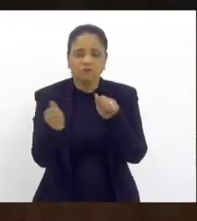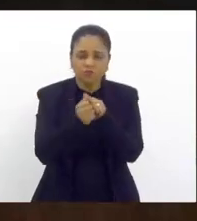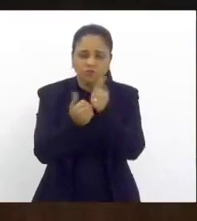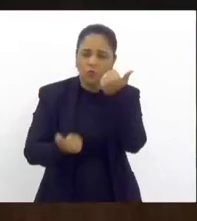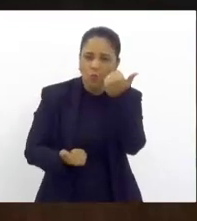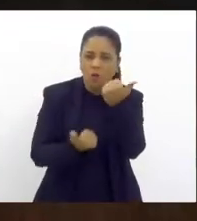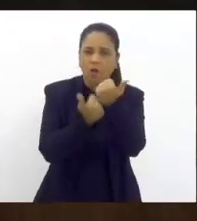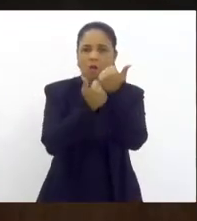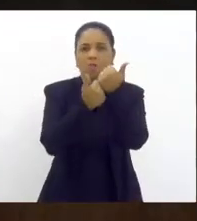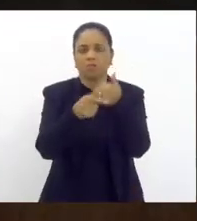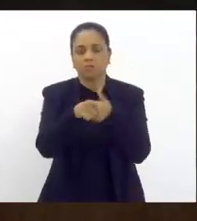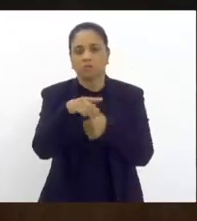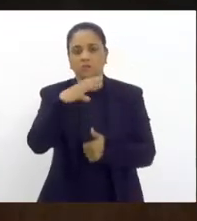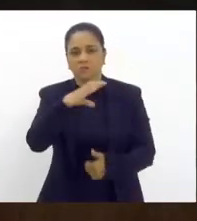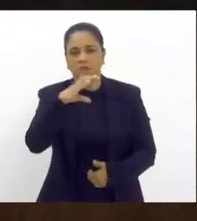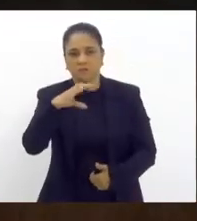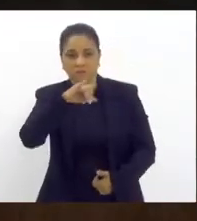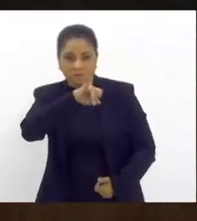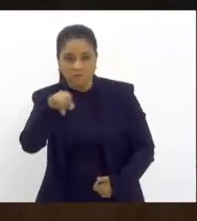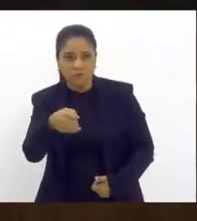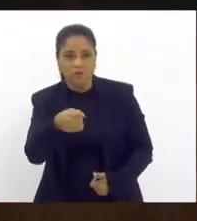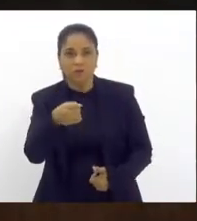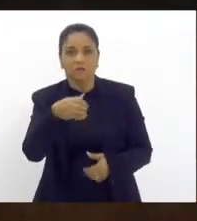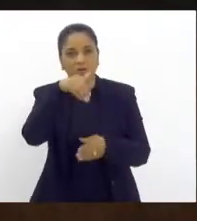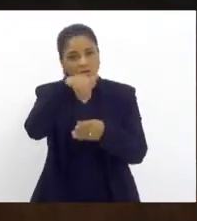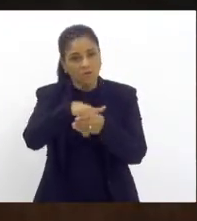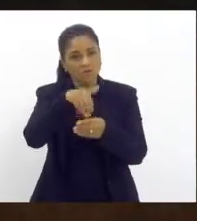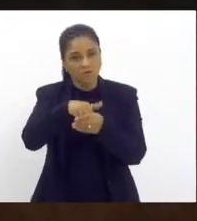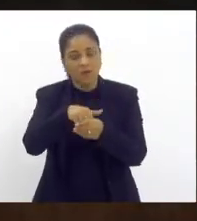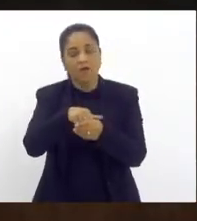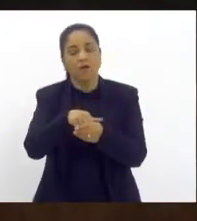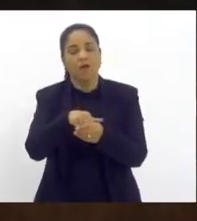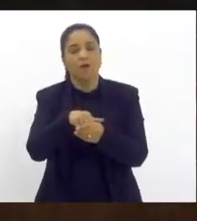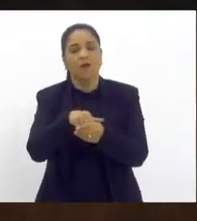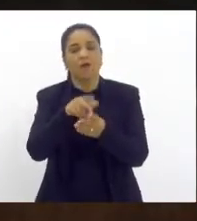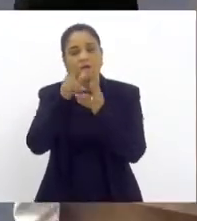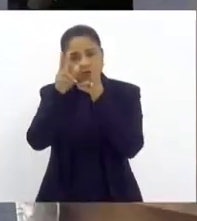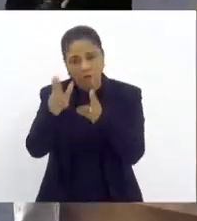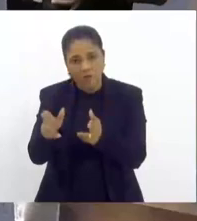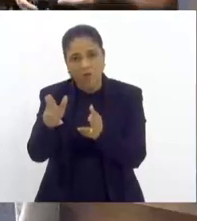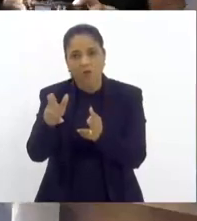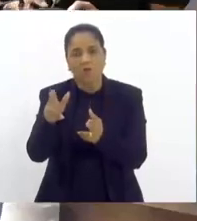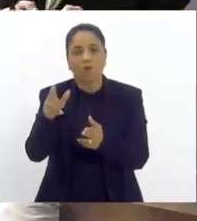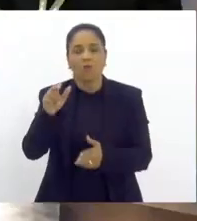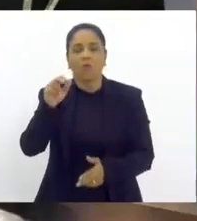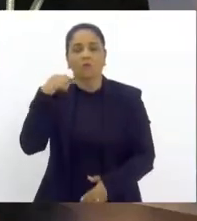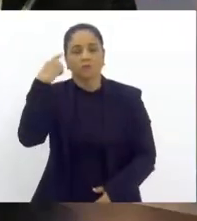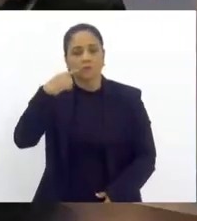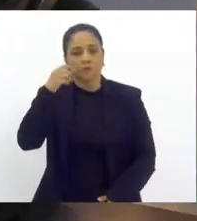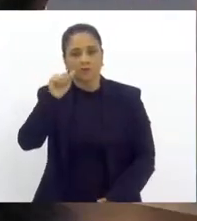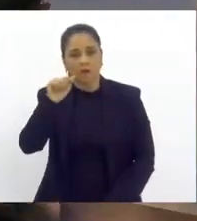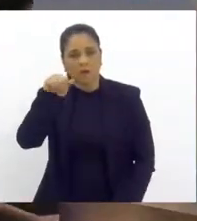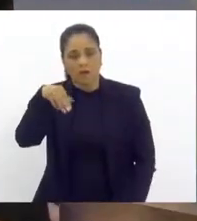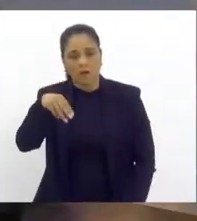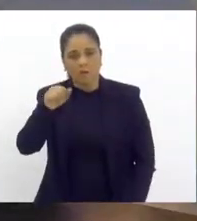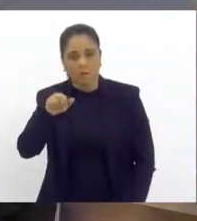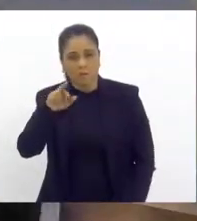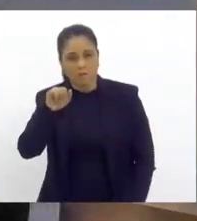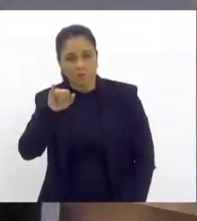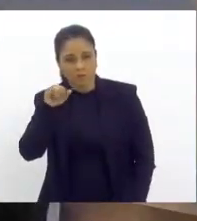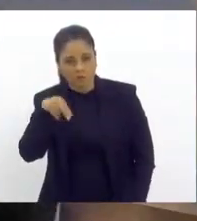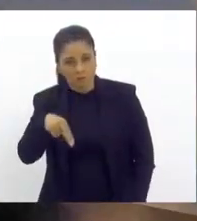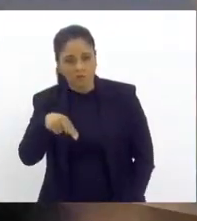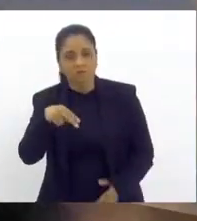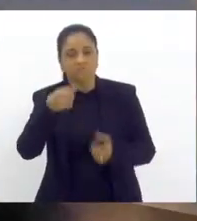Vai um dos pontos que o deputado Amorim referiu, pelo menos uma parte seria solucionada com